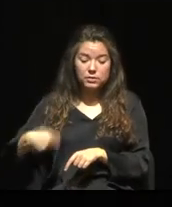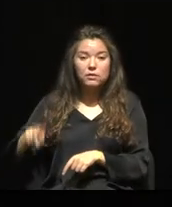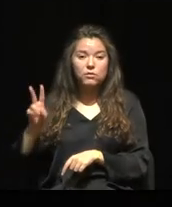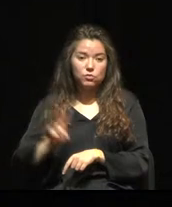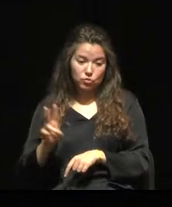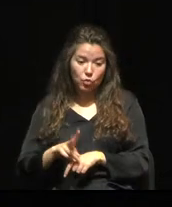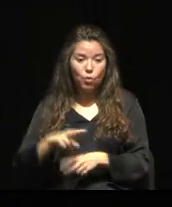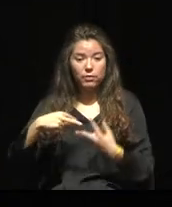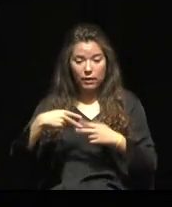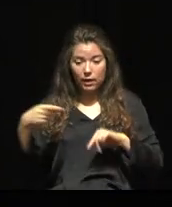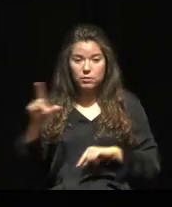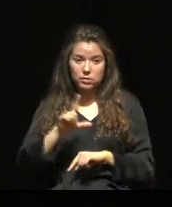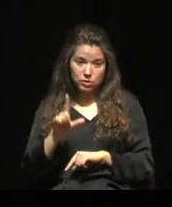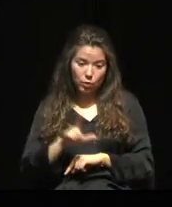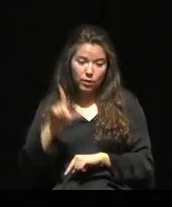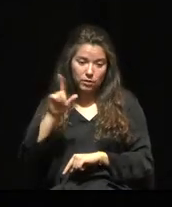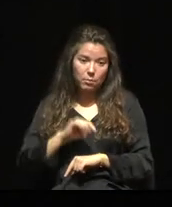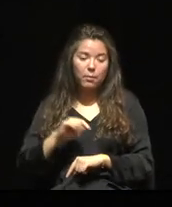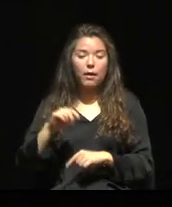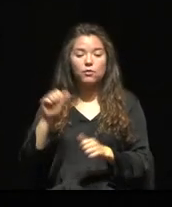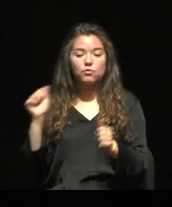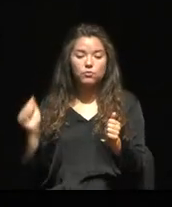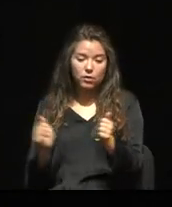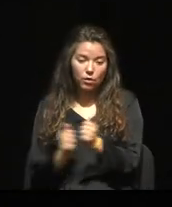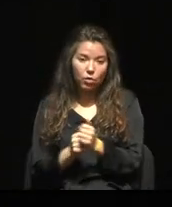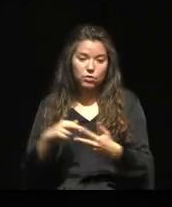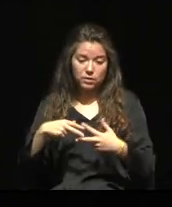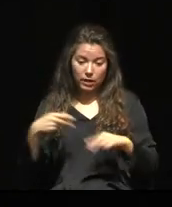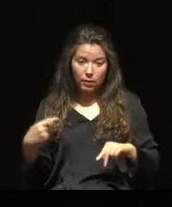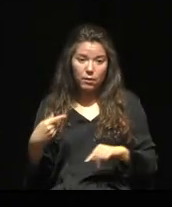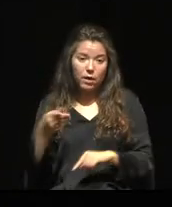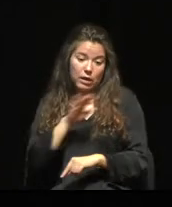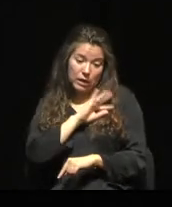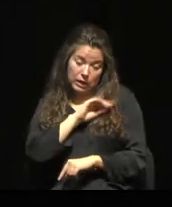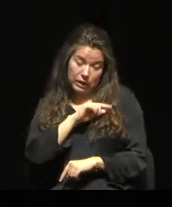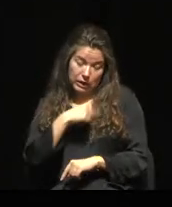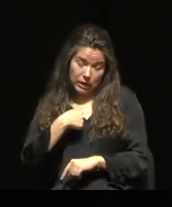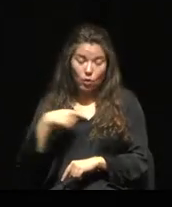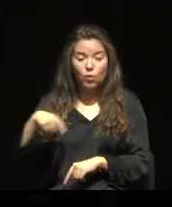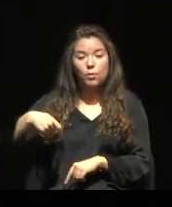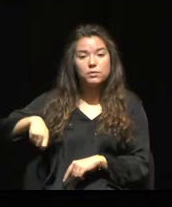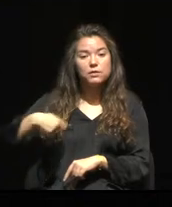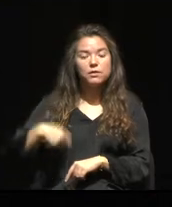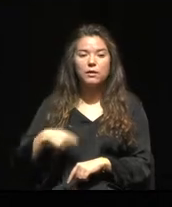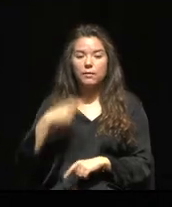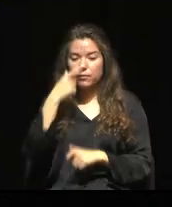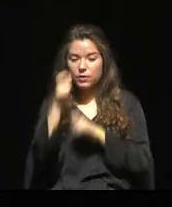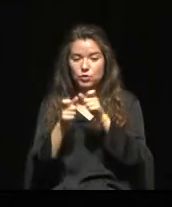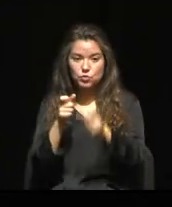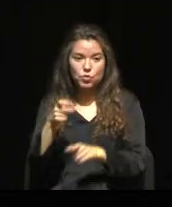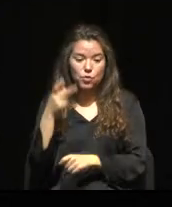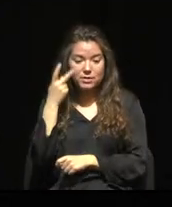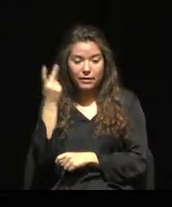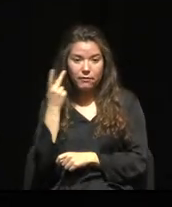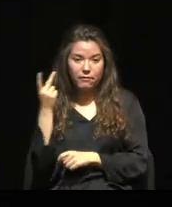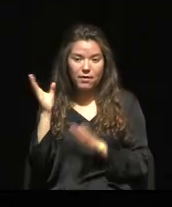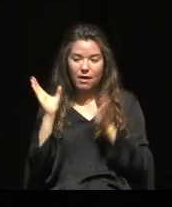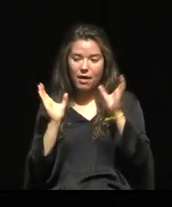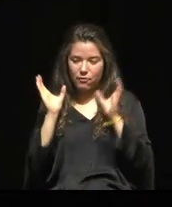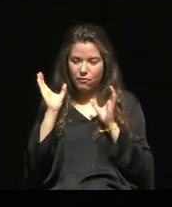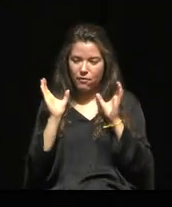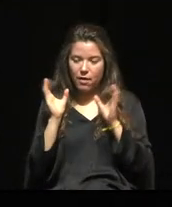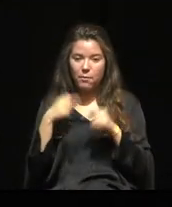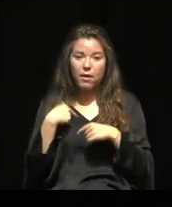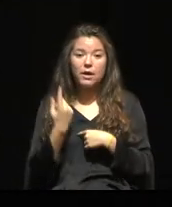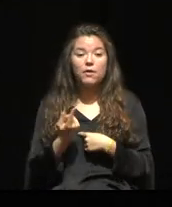da câmara como presidente da direção da associação do património da população da Alfama venho apresentar-vos